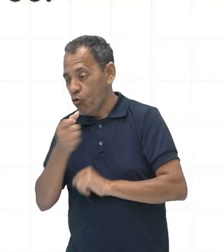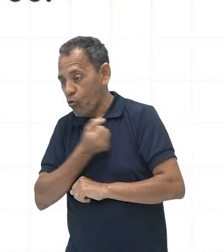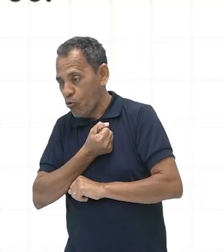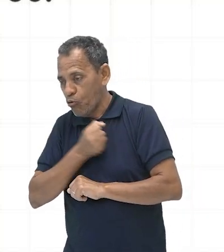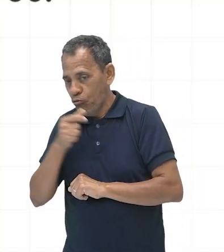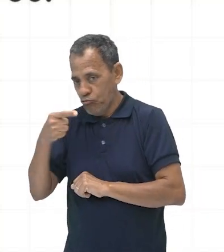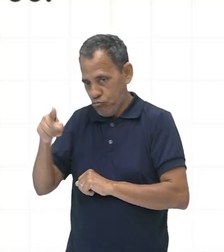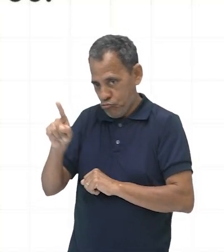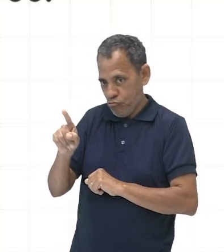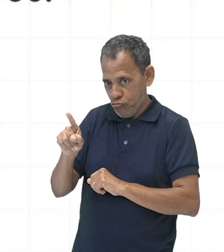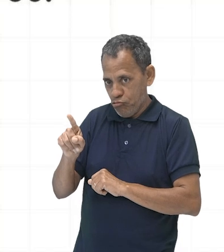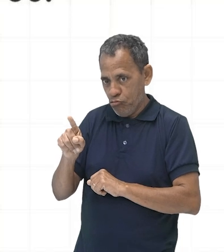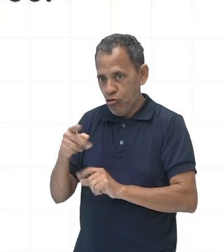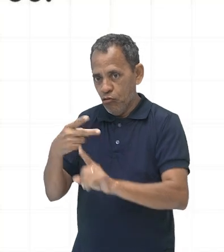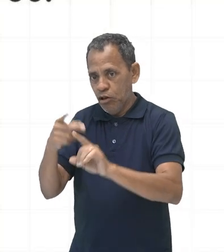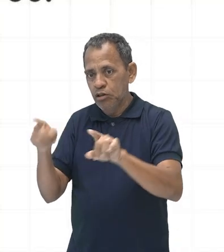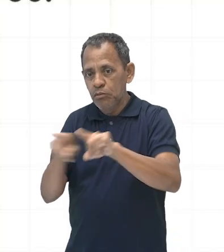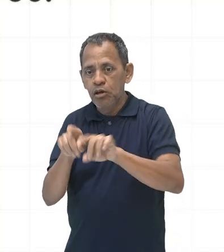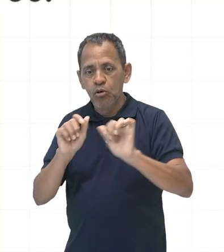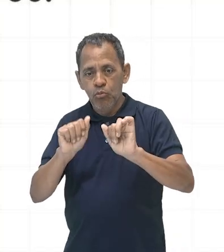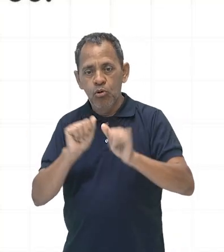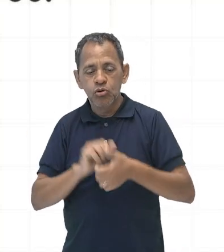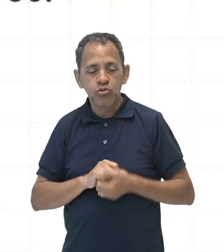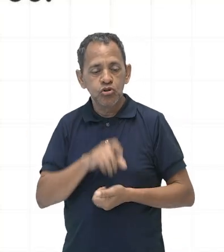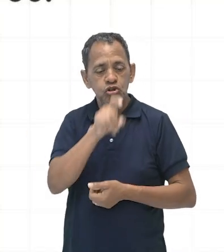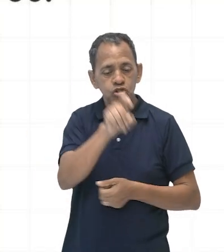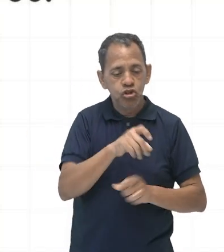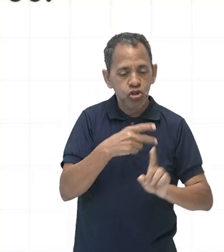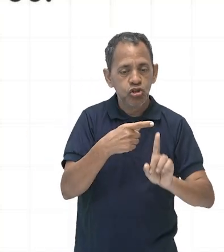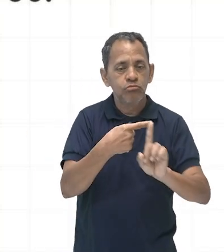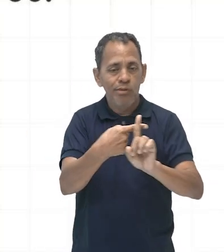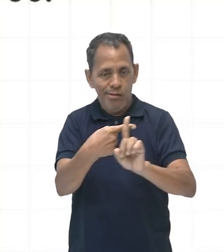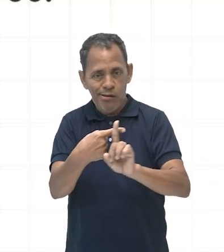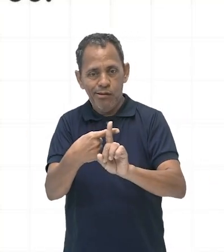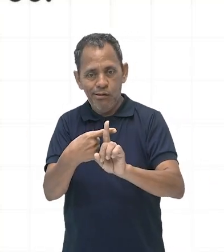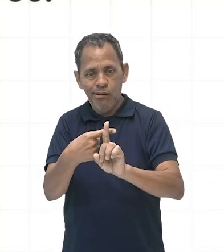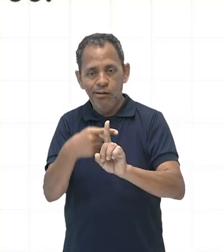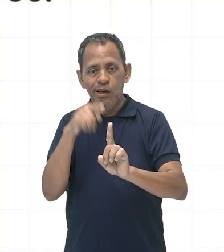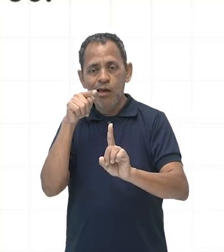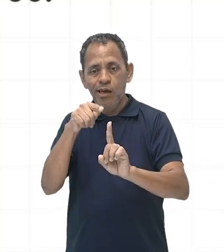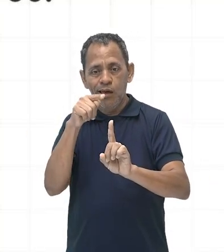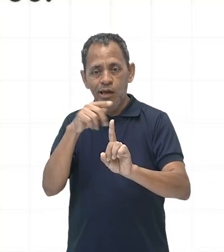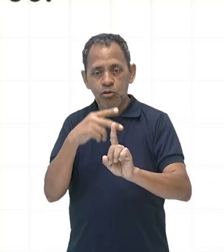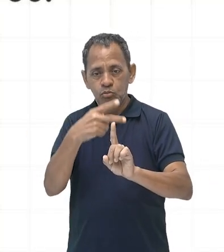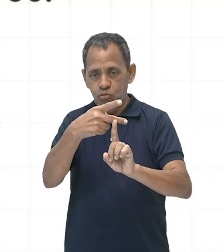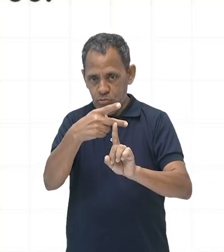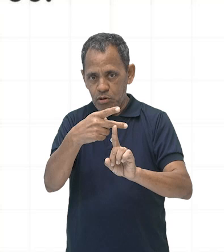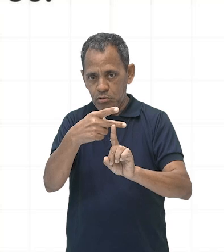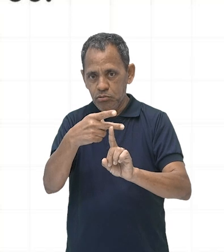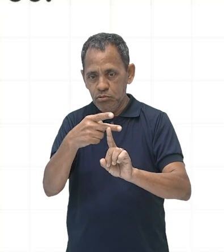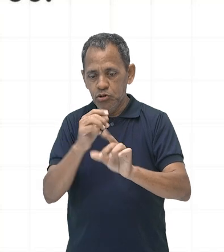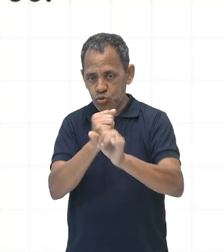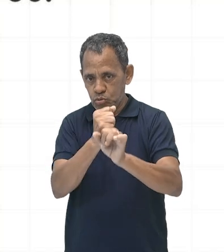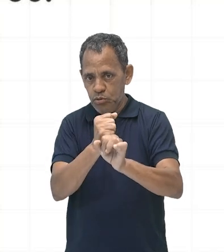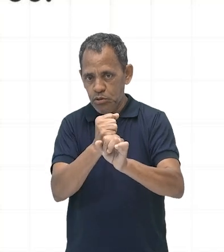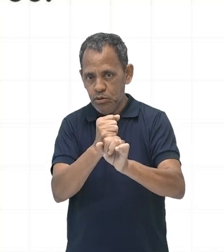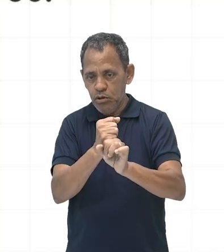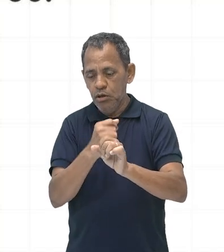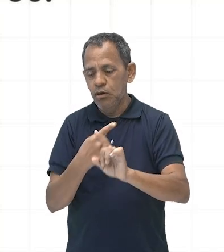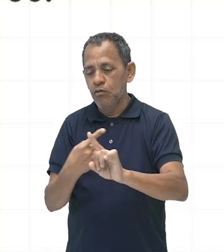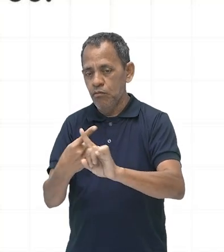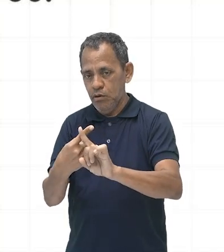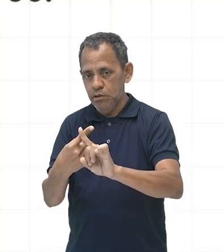posso escrever isso como sendo x mais esse número ao quadrado, ou seja, a soma deles,